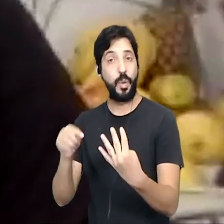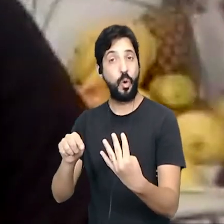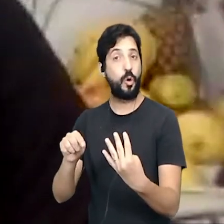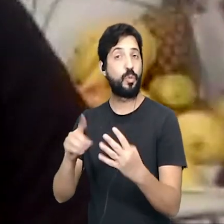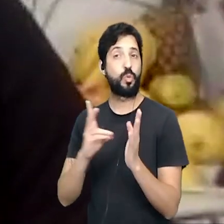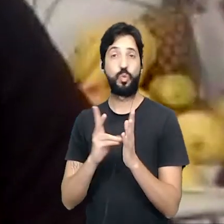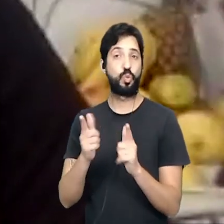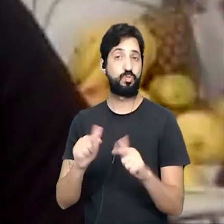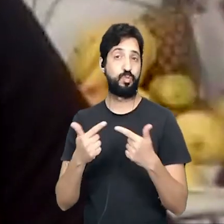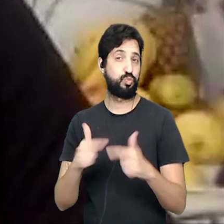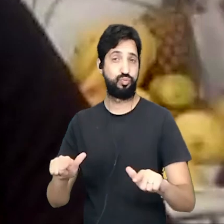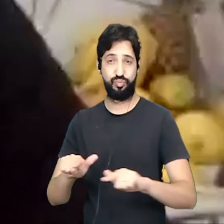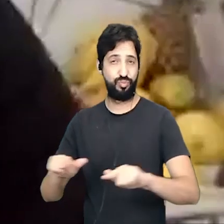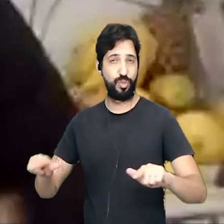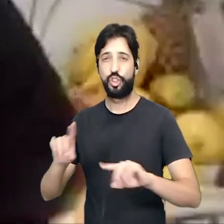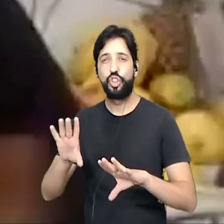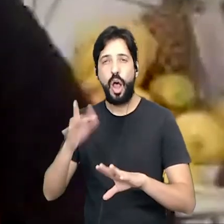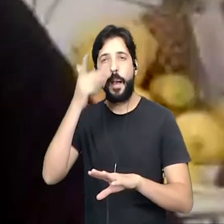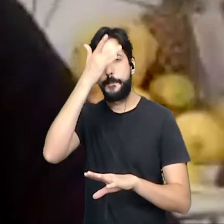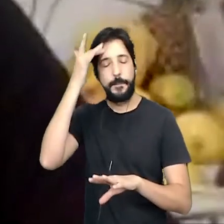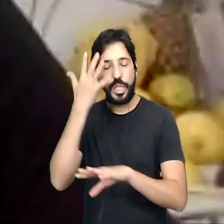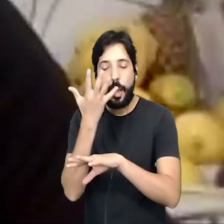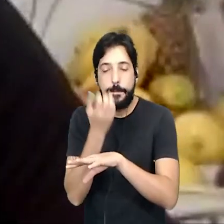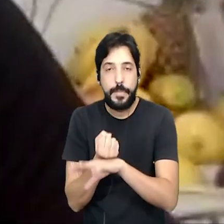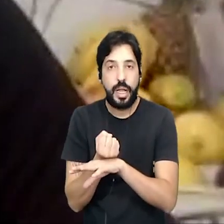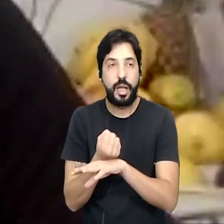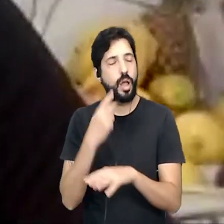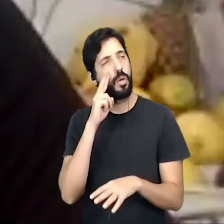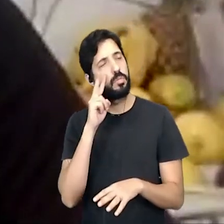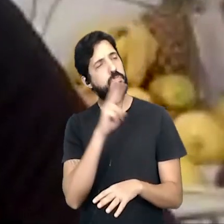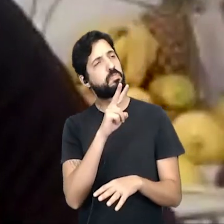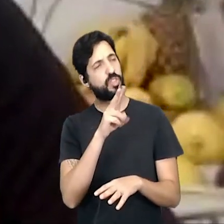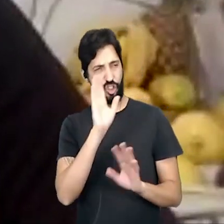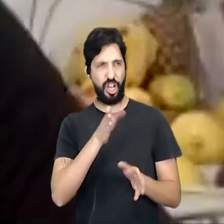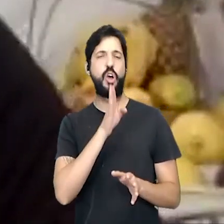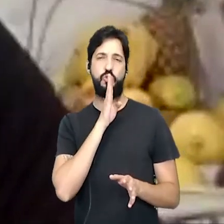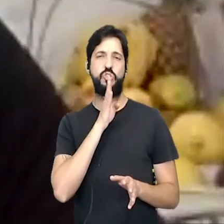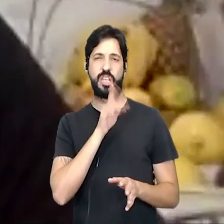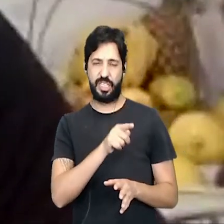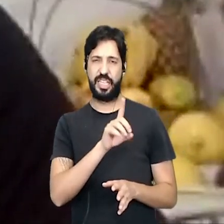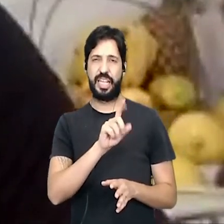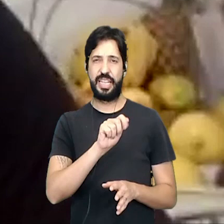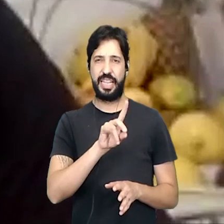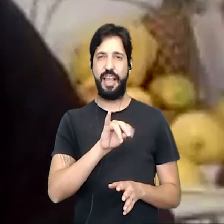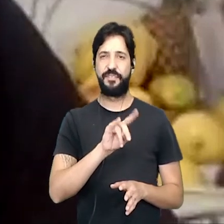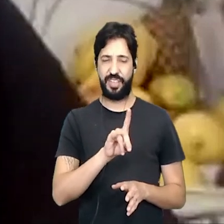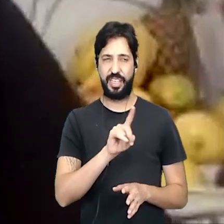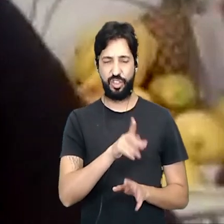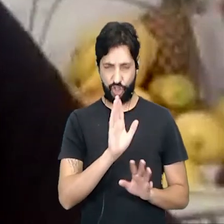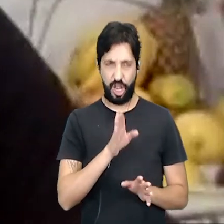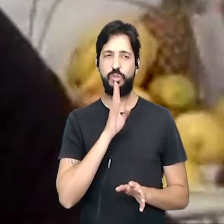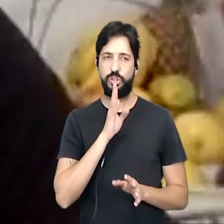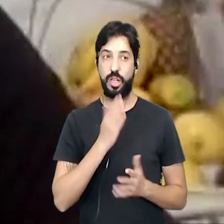não indígena, branco, né? Um público não indígena. E eu fiquei ali parada, já conhecia também, né,